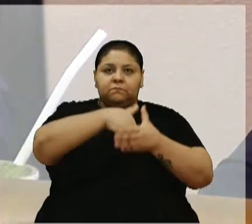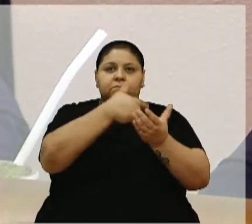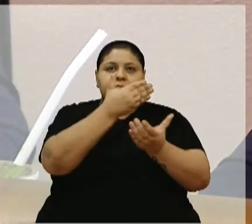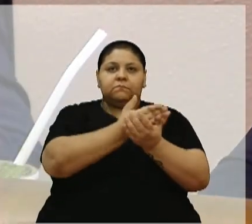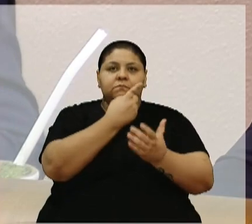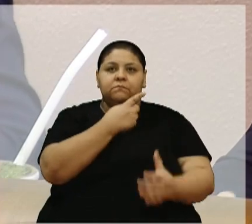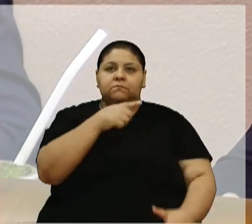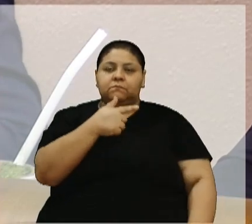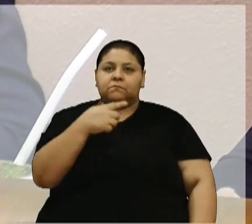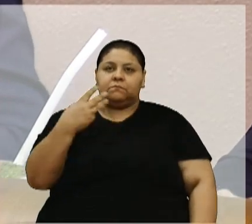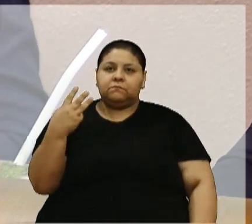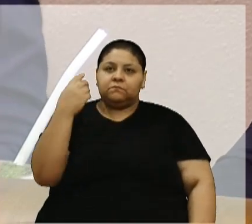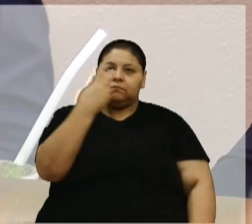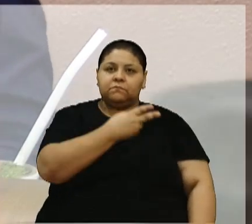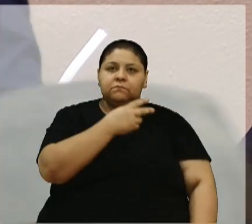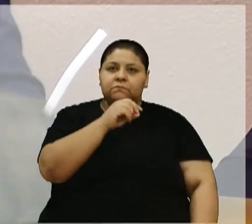número